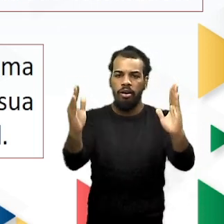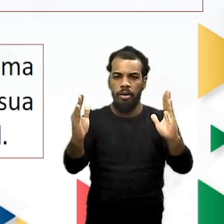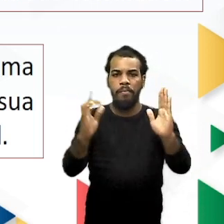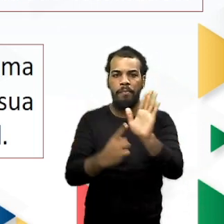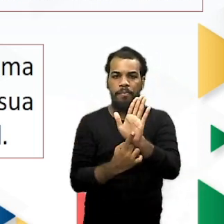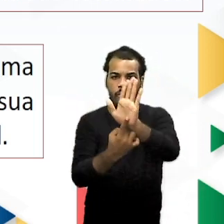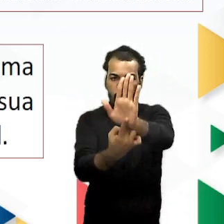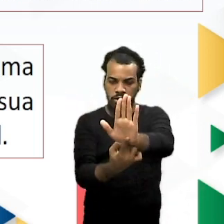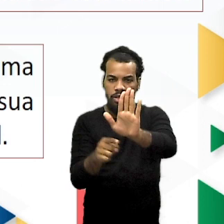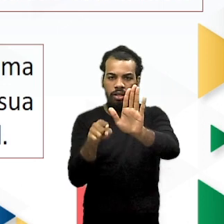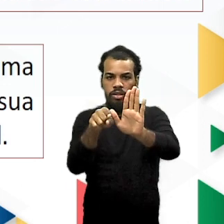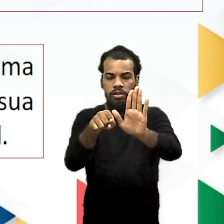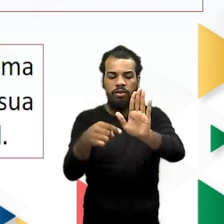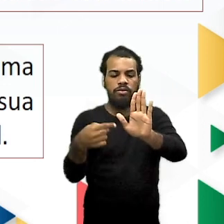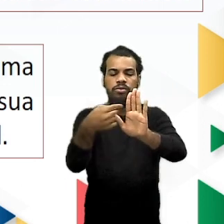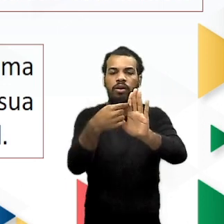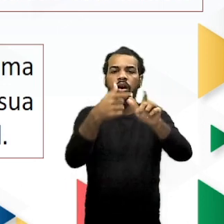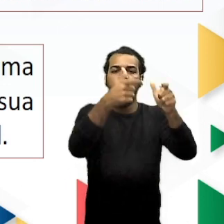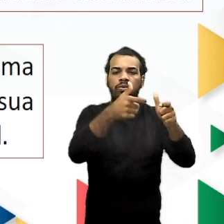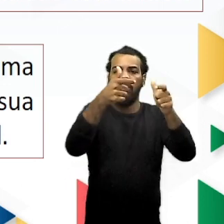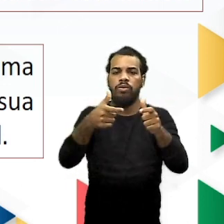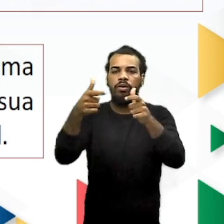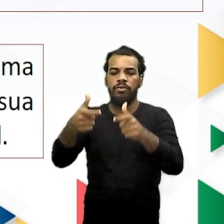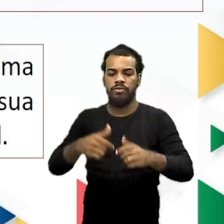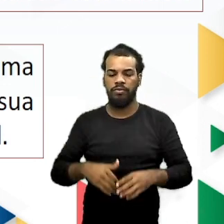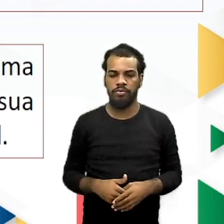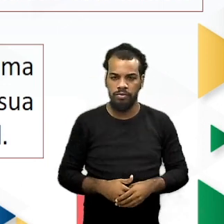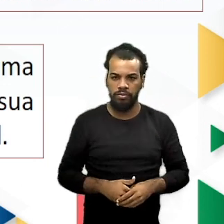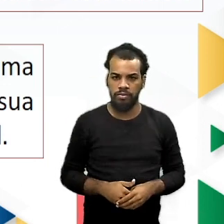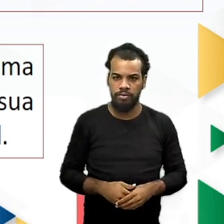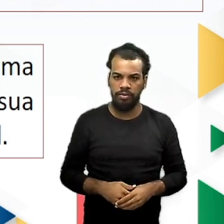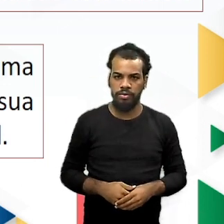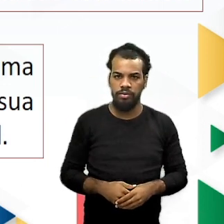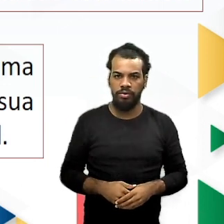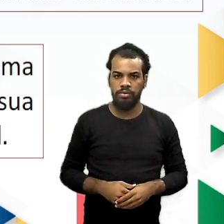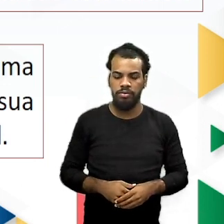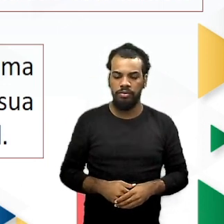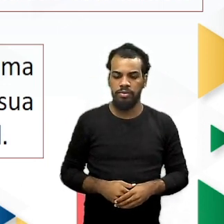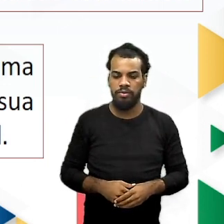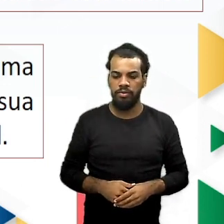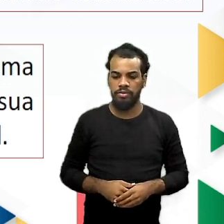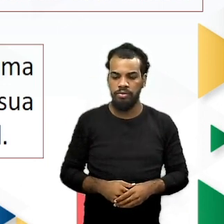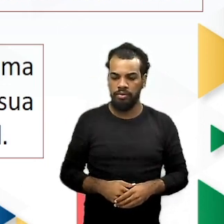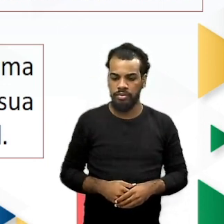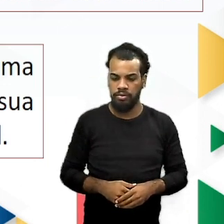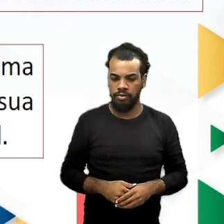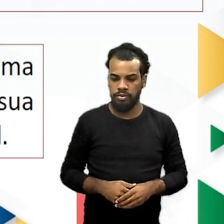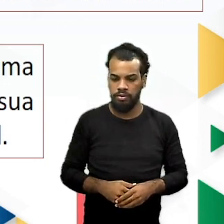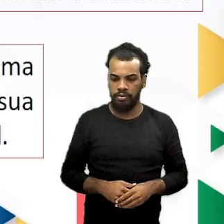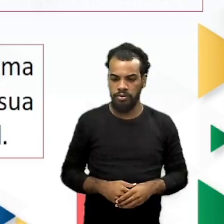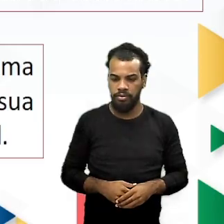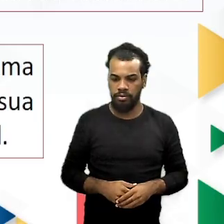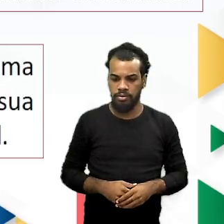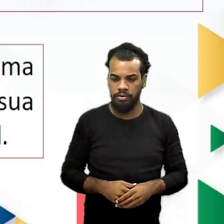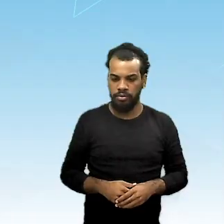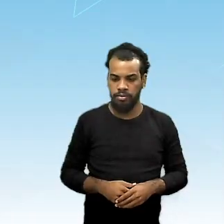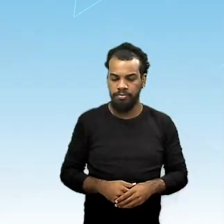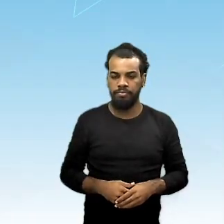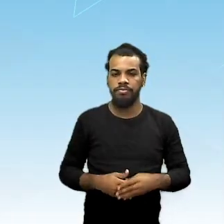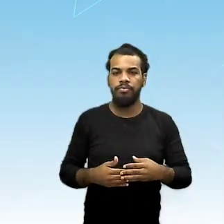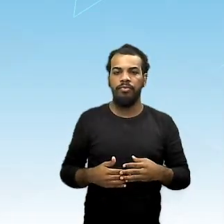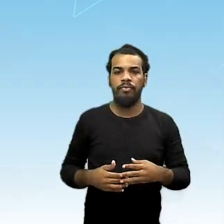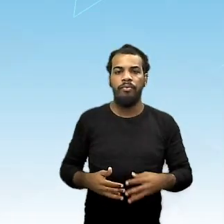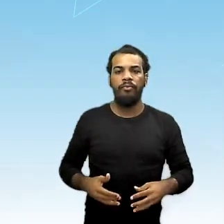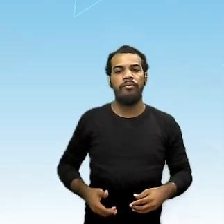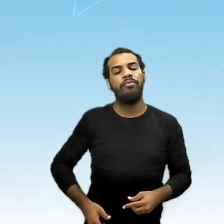considerando sua posição. Essa fórmula, o nome é termo geral, beleza? Então, a lei de